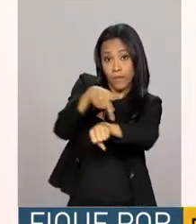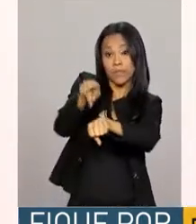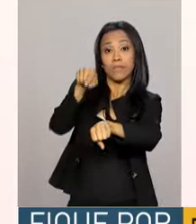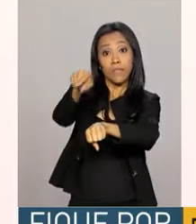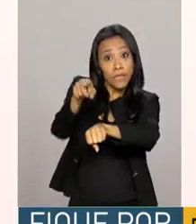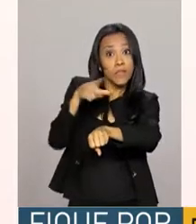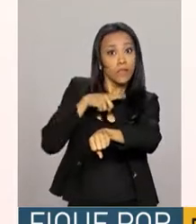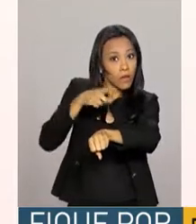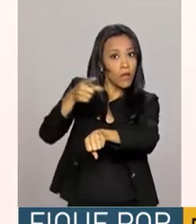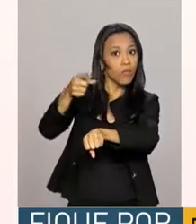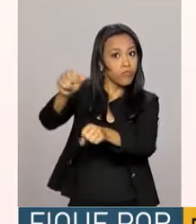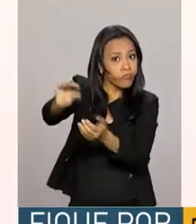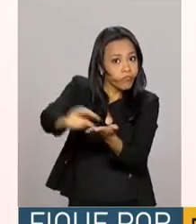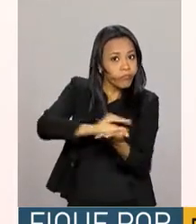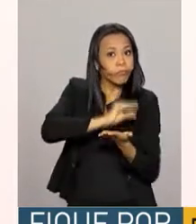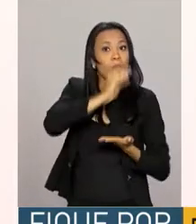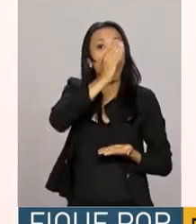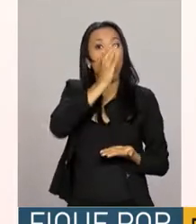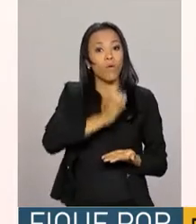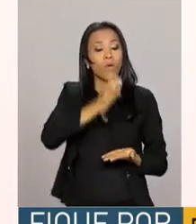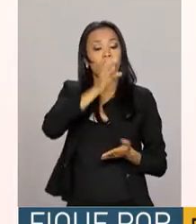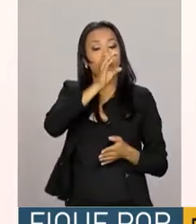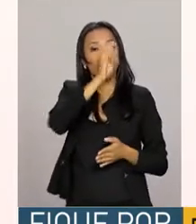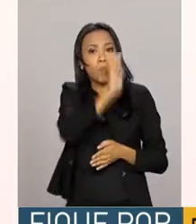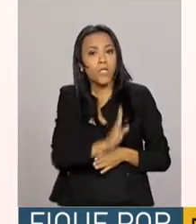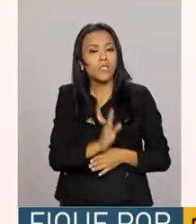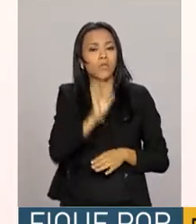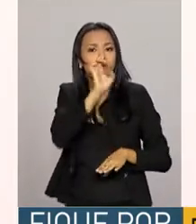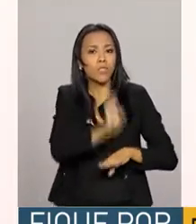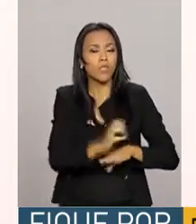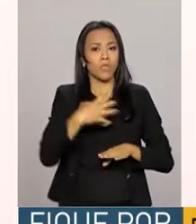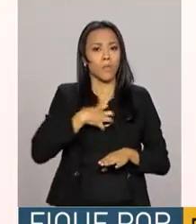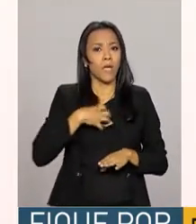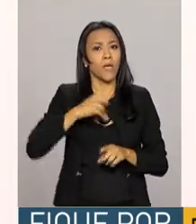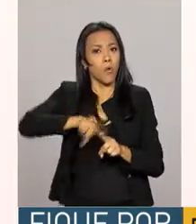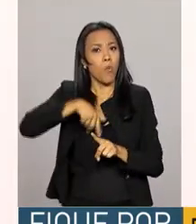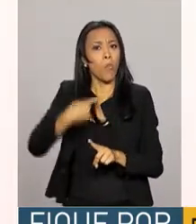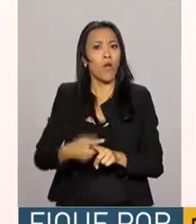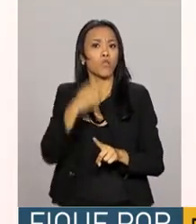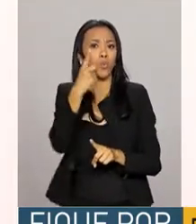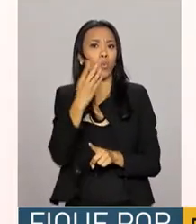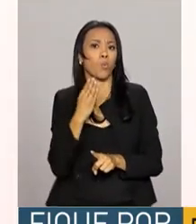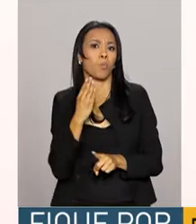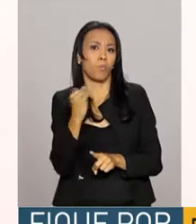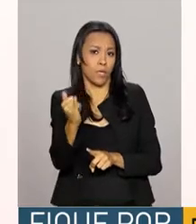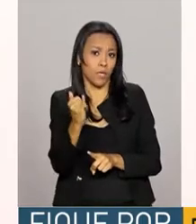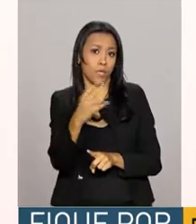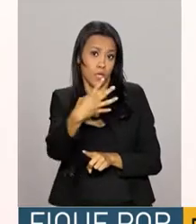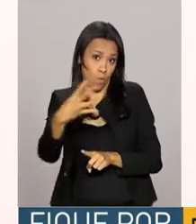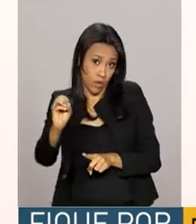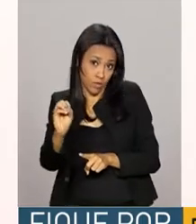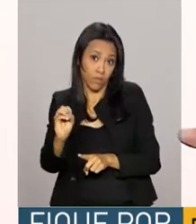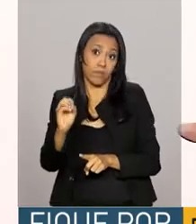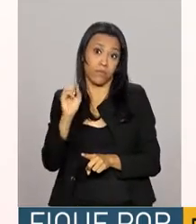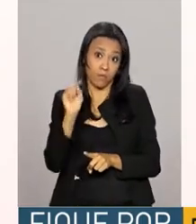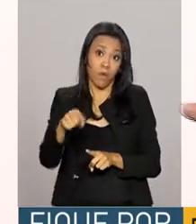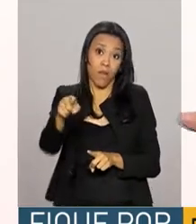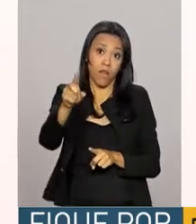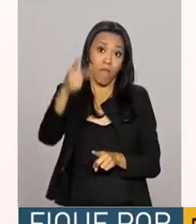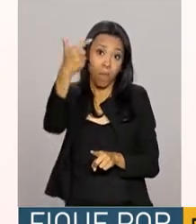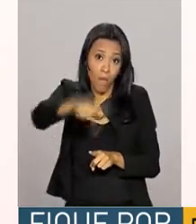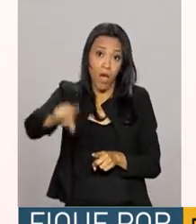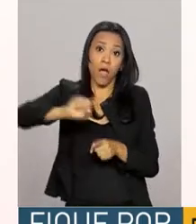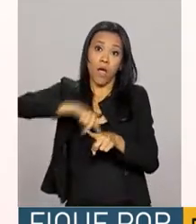bahia eu saí nossa bahia já investiu 1 bilhão e vai investir mais 1 bilhão e 400 entre outras questões para completar aquela